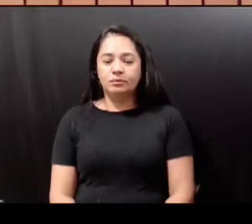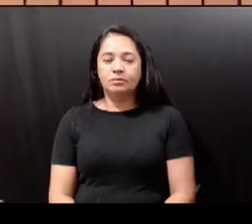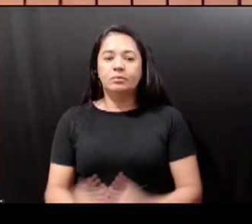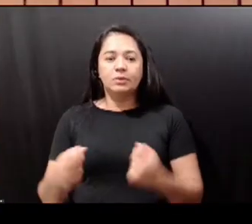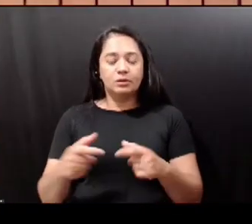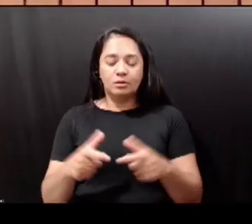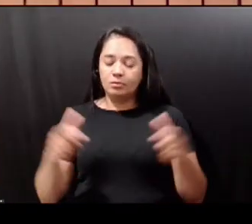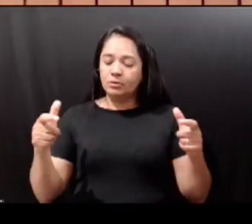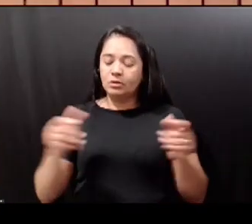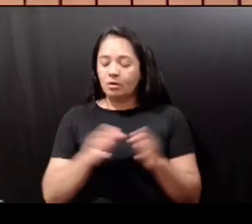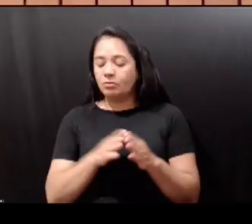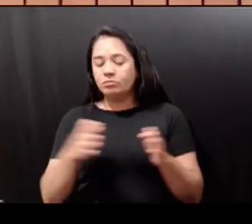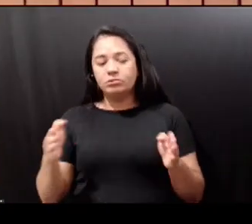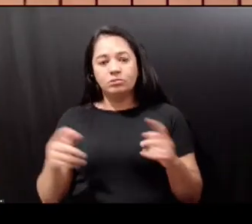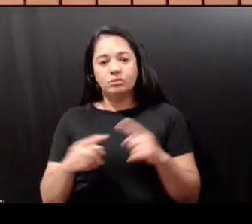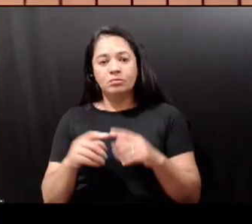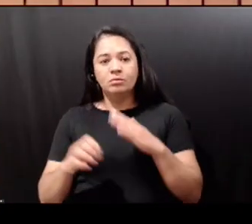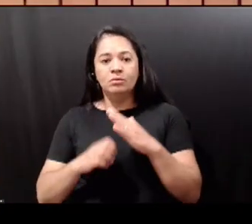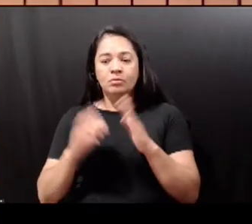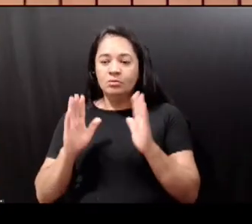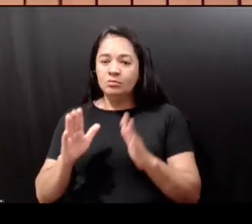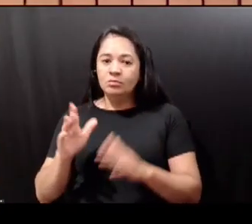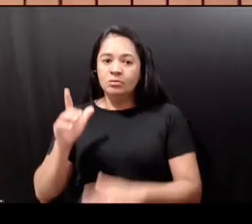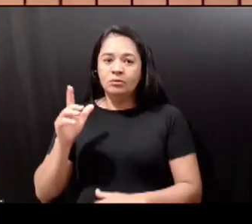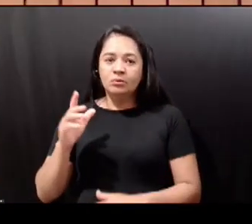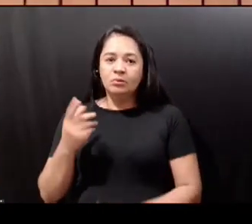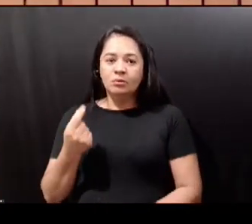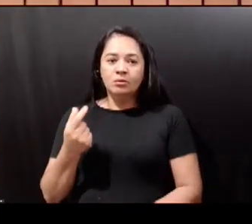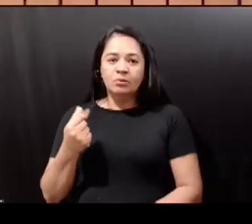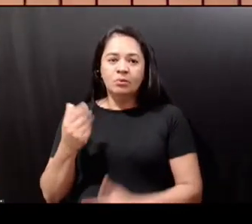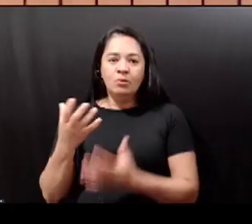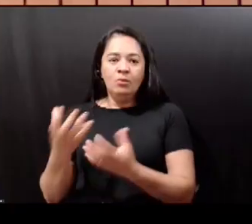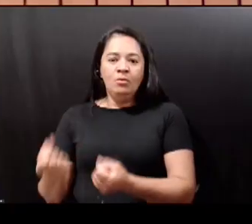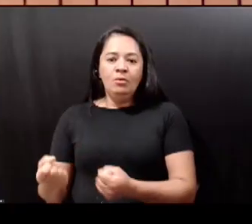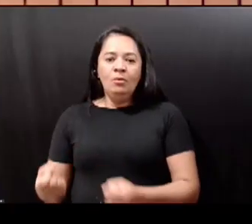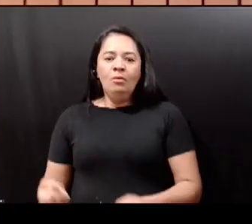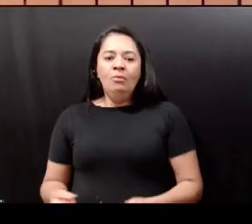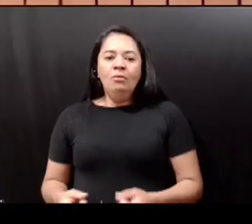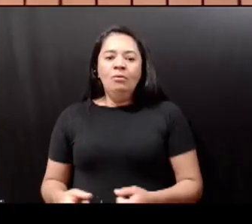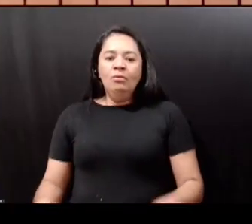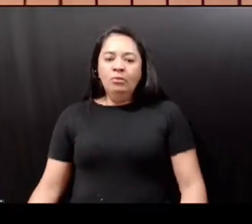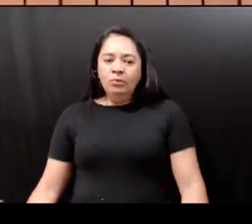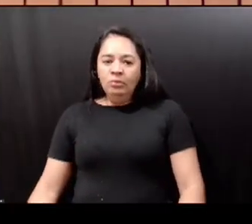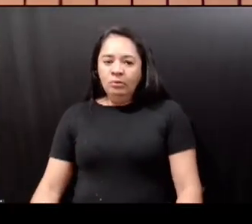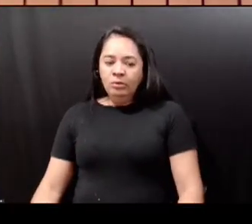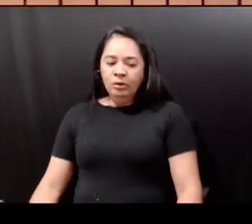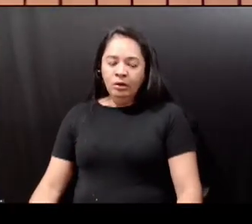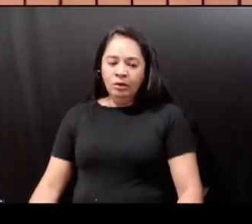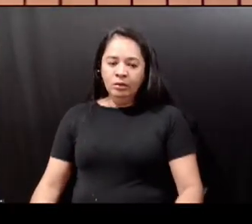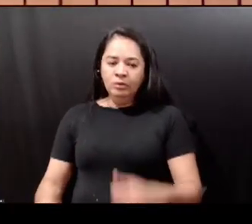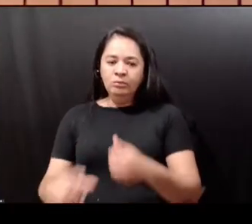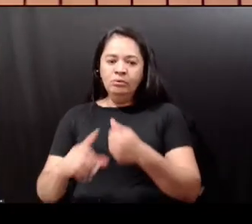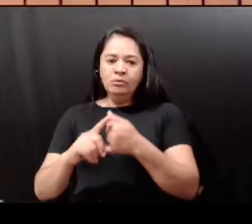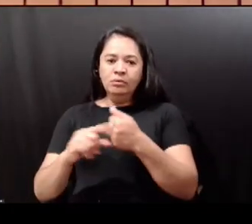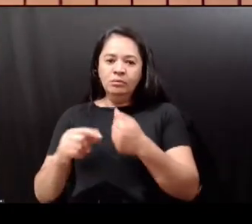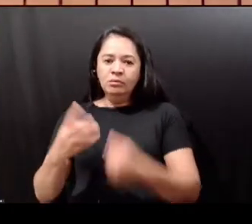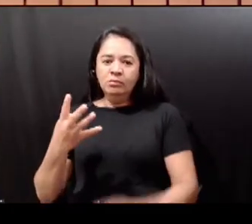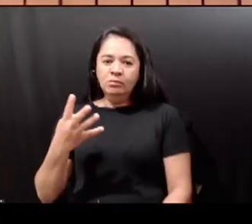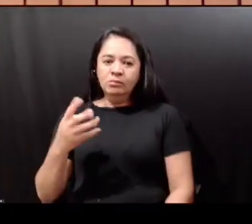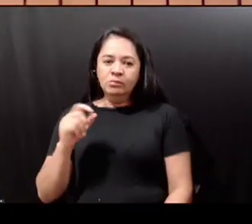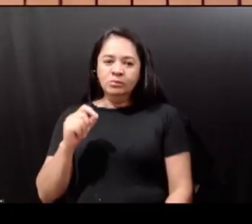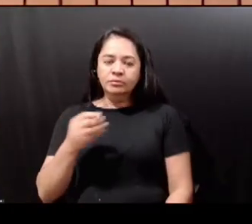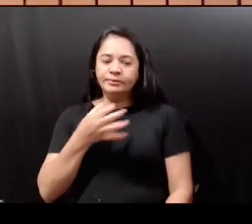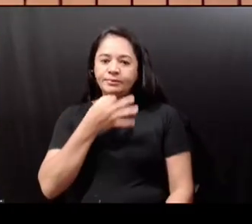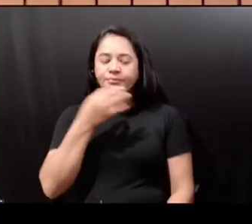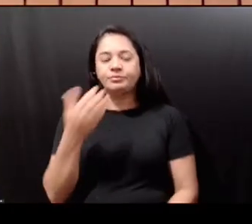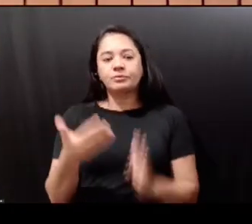a empresa recebeu. E o artigo 4º aqui, inciso 4º do artigo 2º, eu acho que eu tiraria,